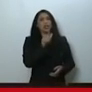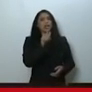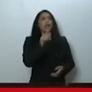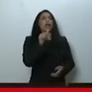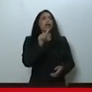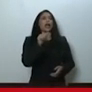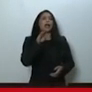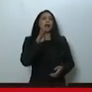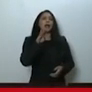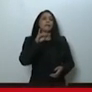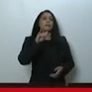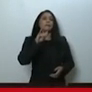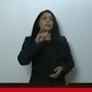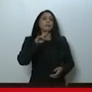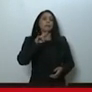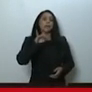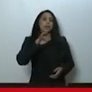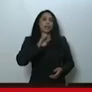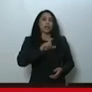García márquez